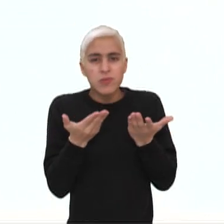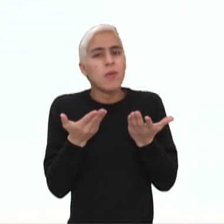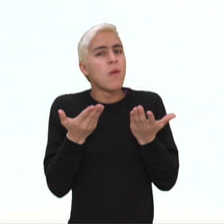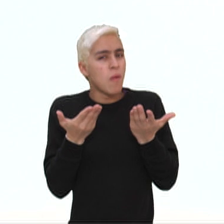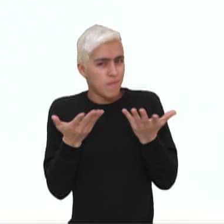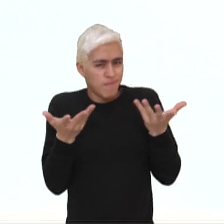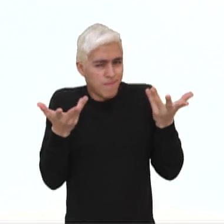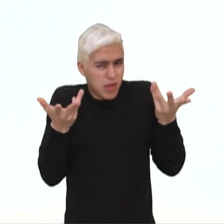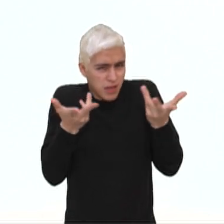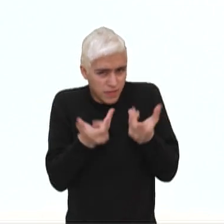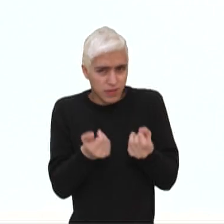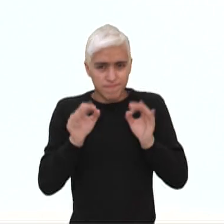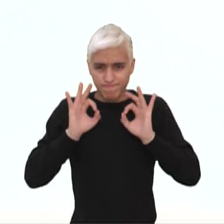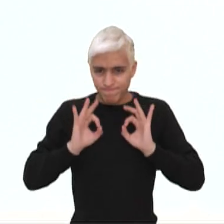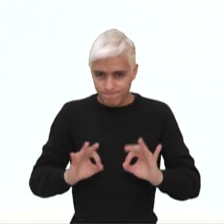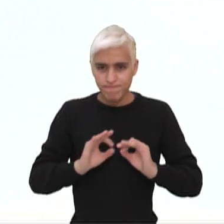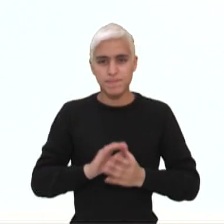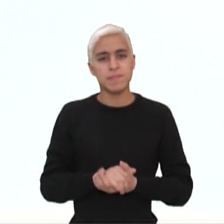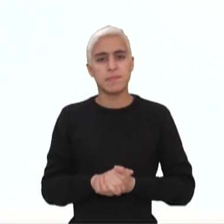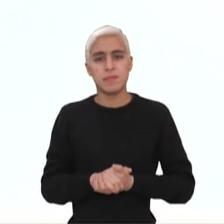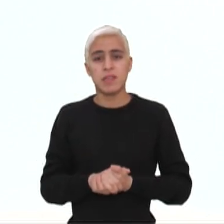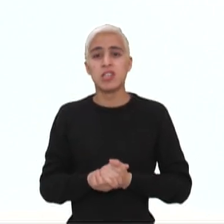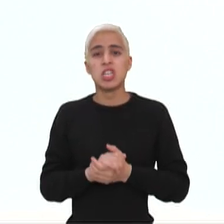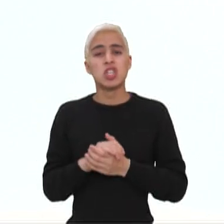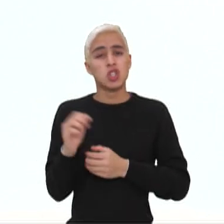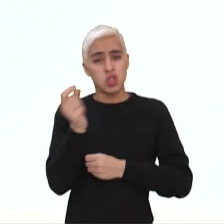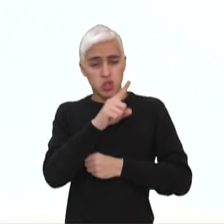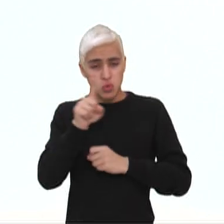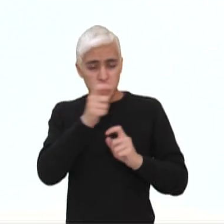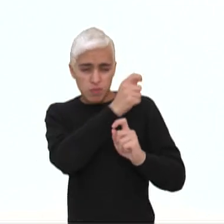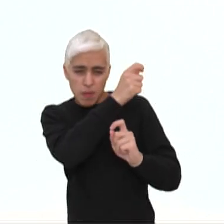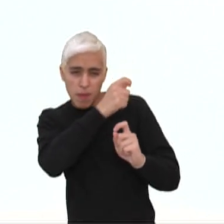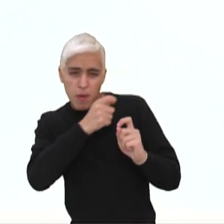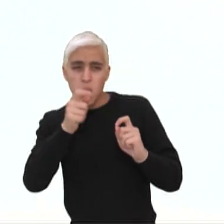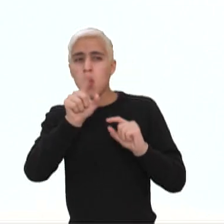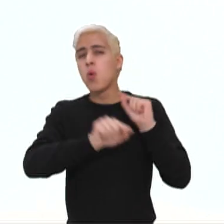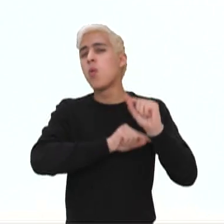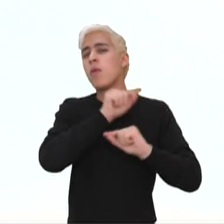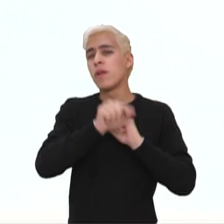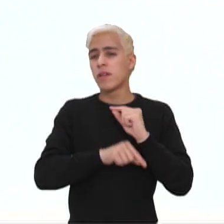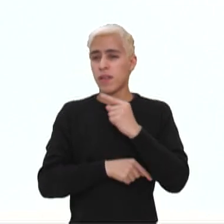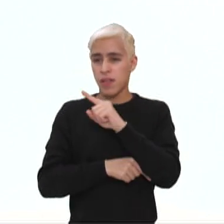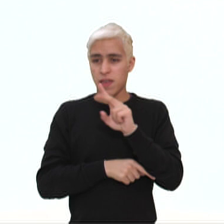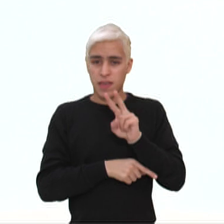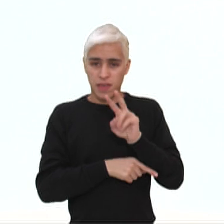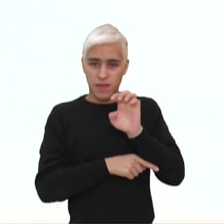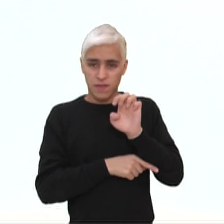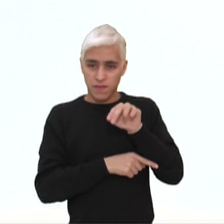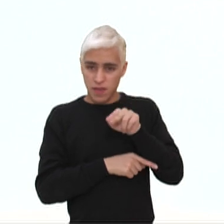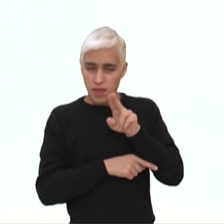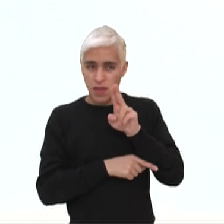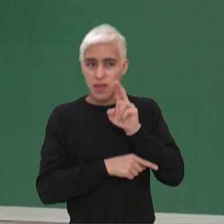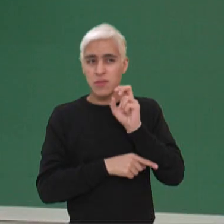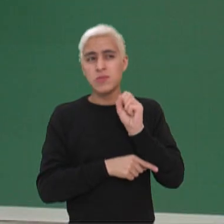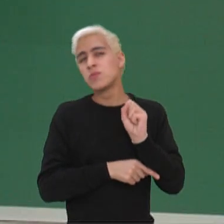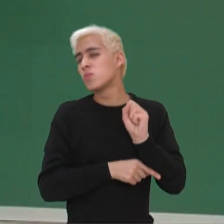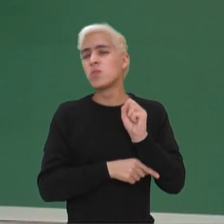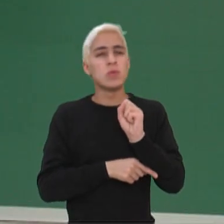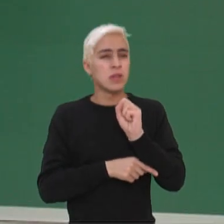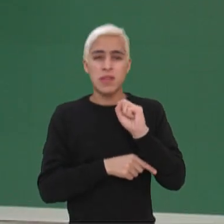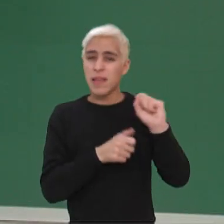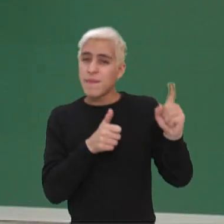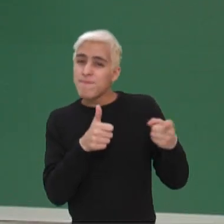simplesmente magnífico, ok? E para terminar a parte de escultura, nós temos a Vênus de Milo, que é uma das primeiras representações